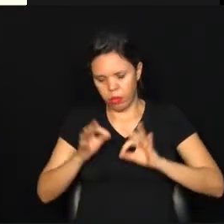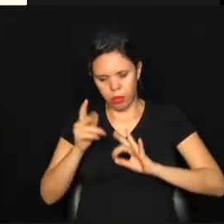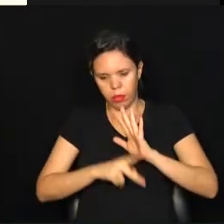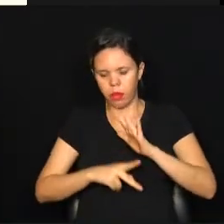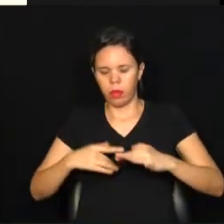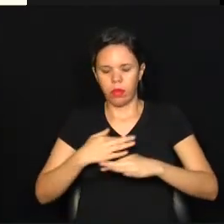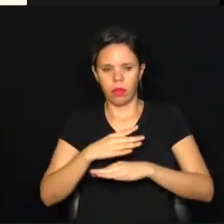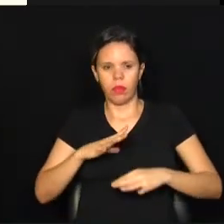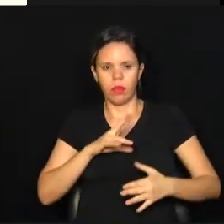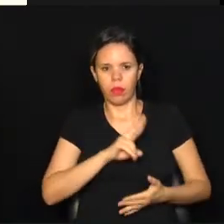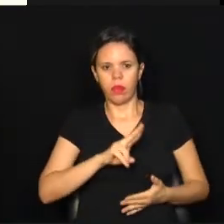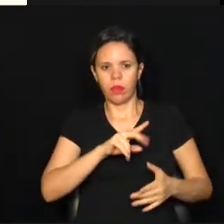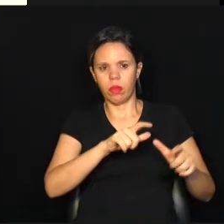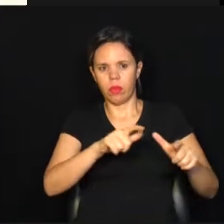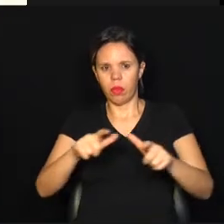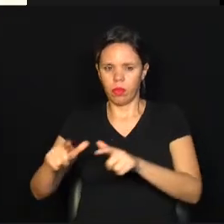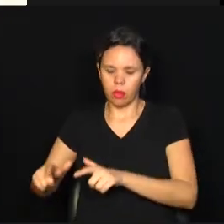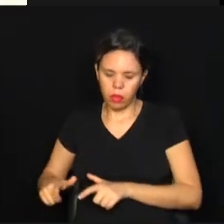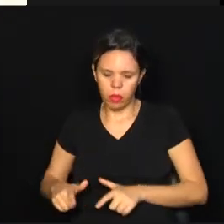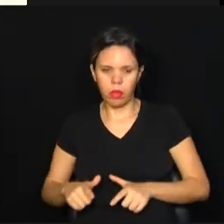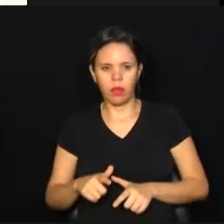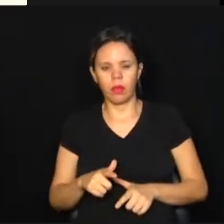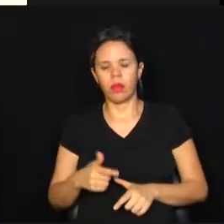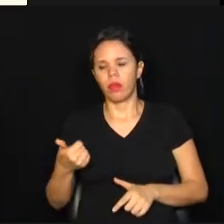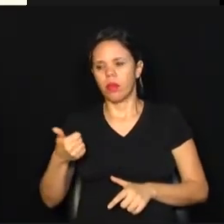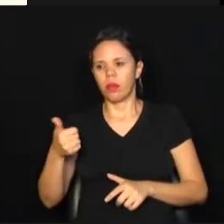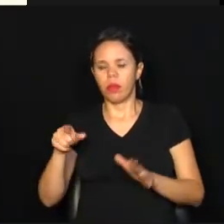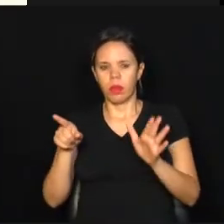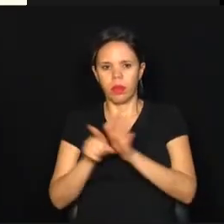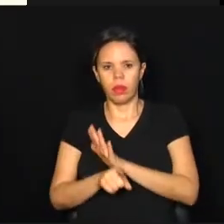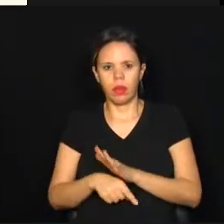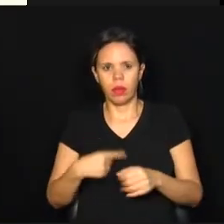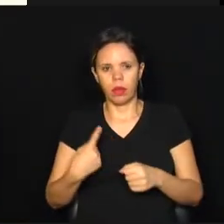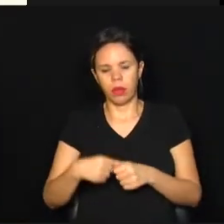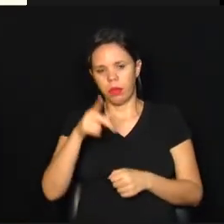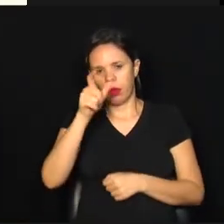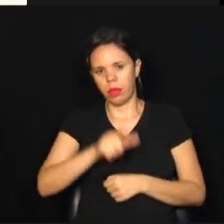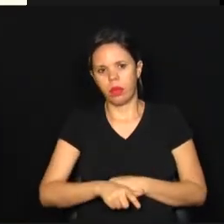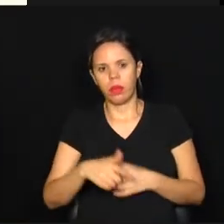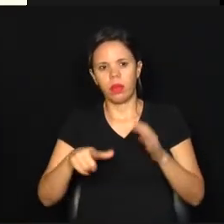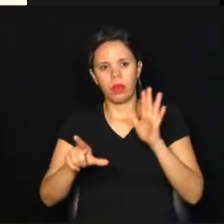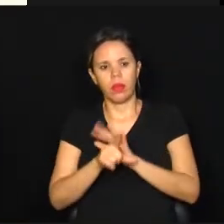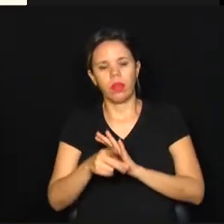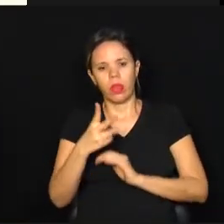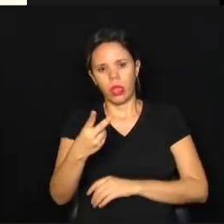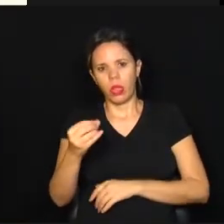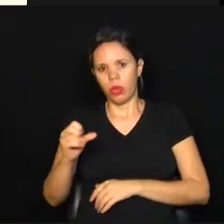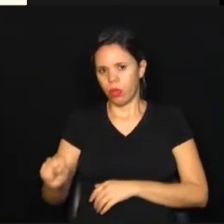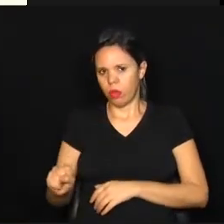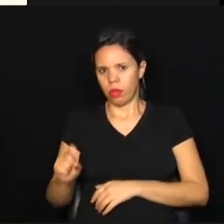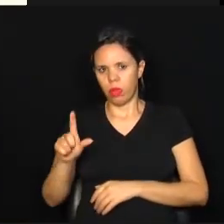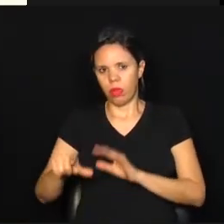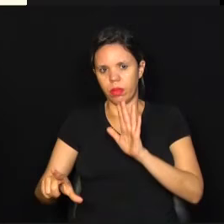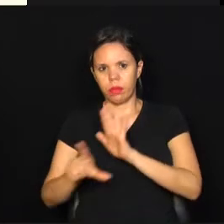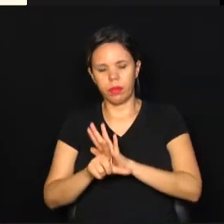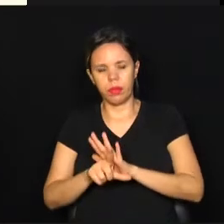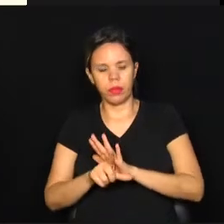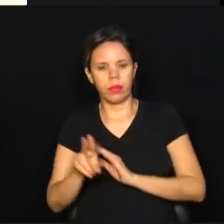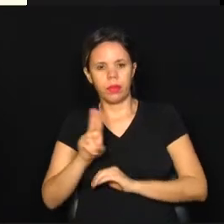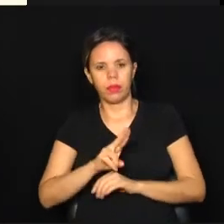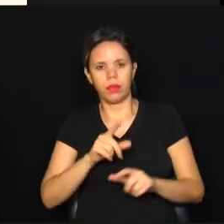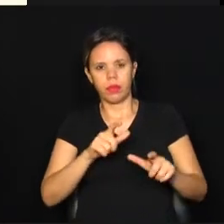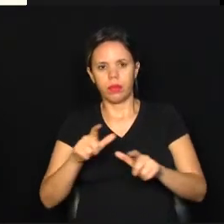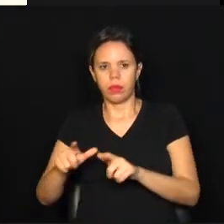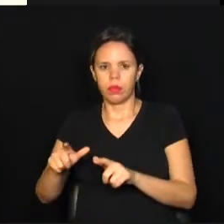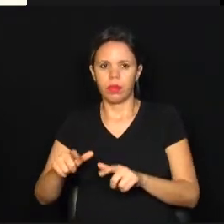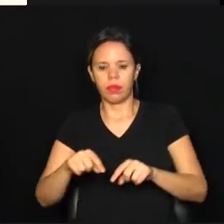uso e ocupação do solo. Então, com relação à primeira pergunta do munícipe, qual que é a lei 208? É a lei de uso e ocupação